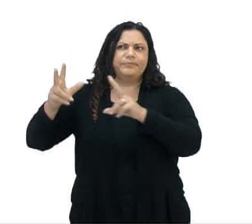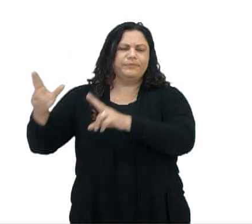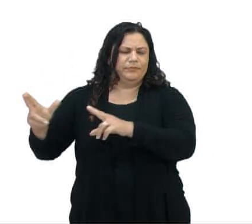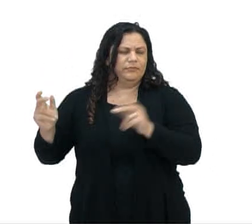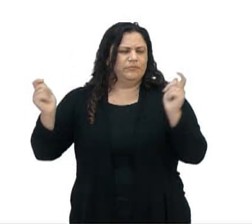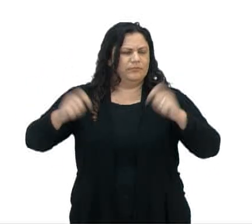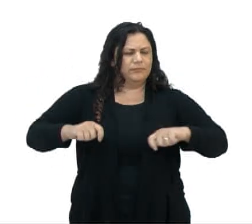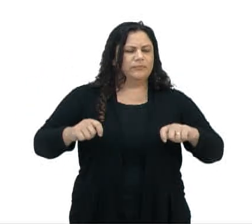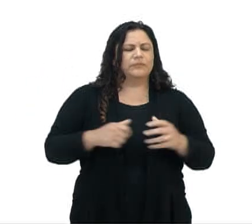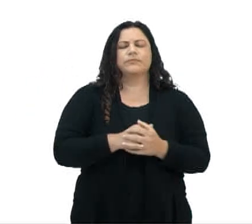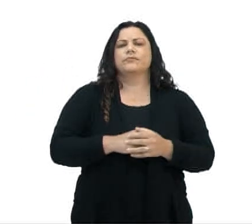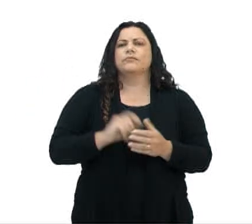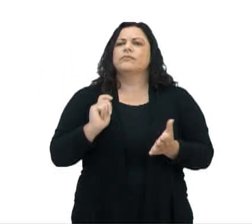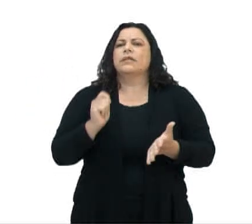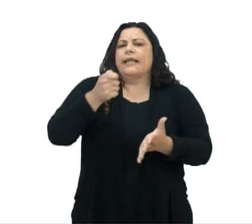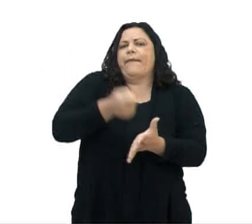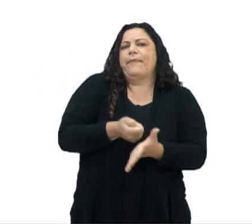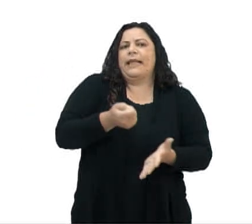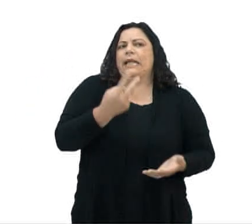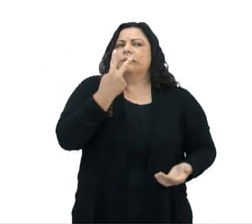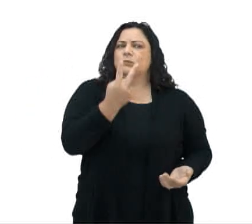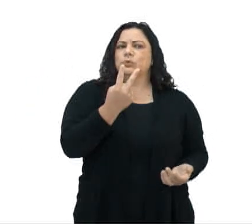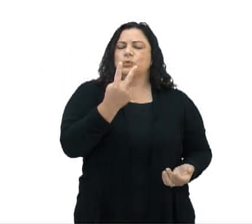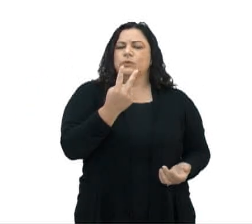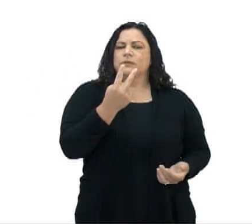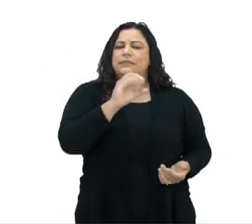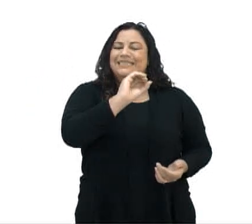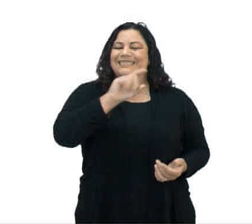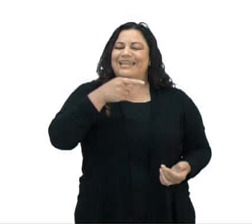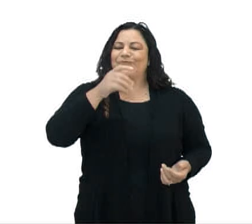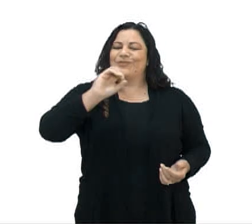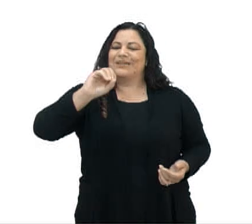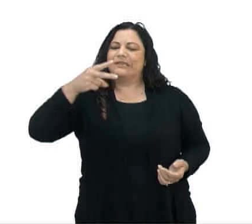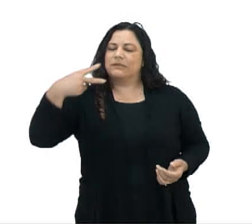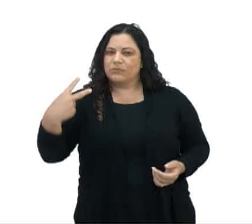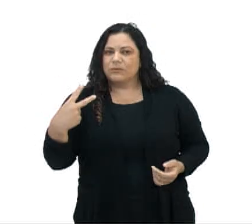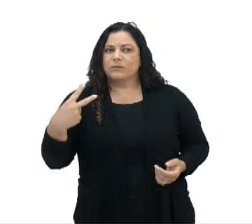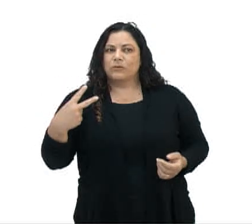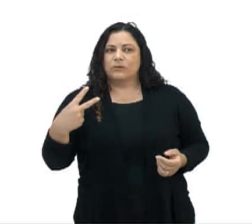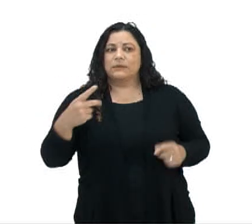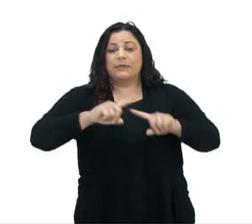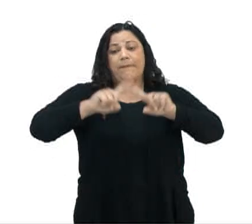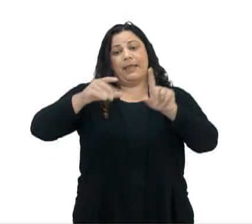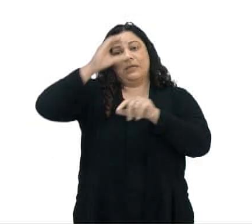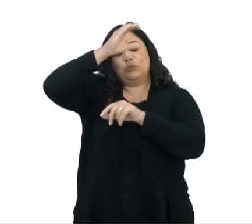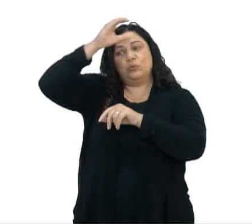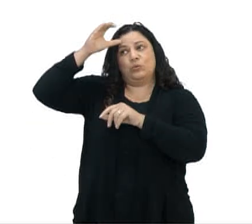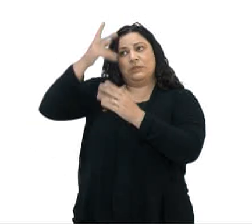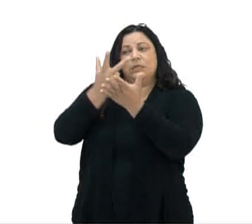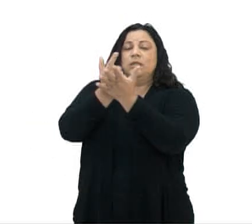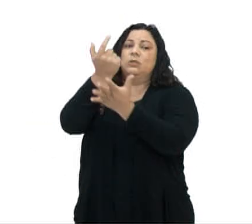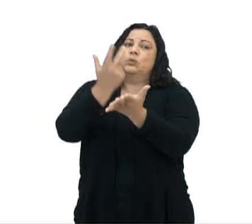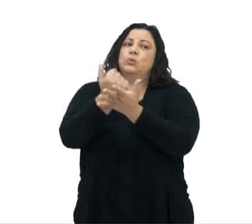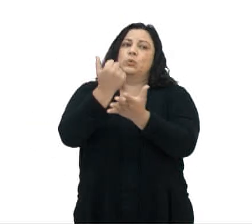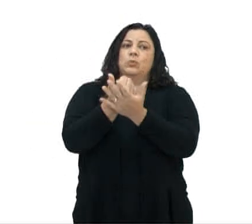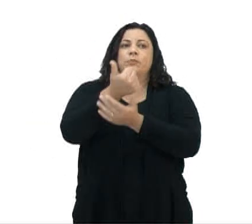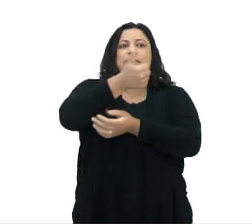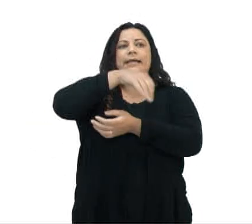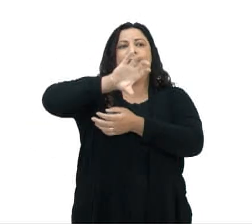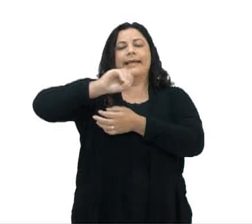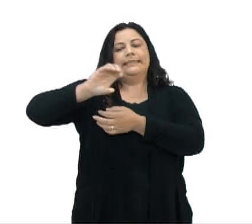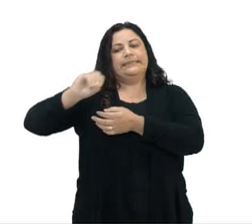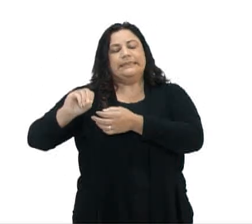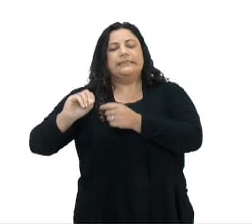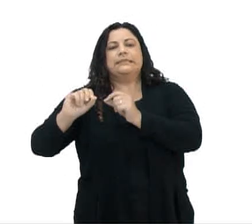é 2 centavos por centímetro quadrado. Determinado cliente quer comprar 10 unidades, quer pedir 100